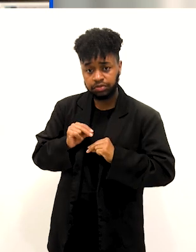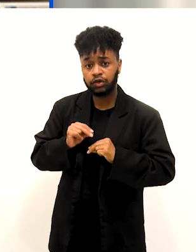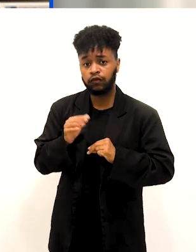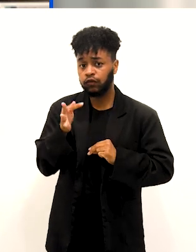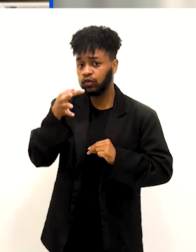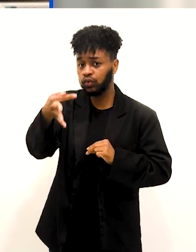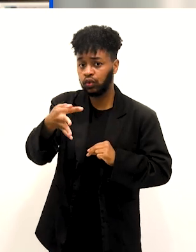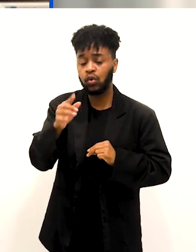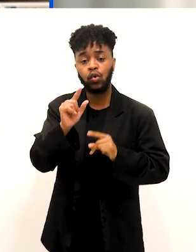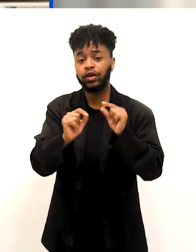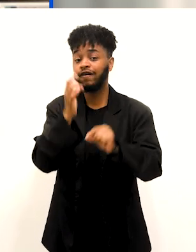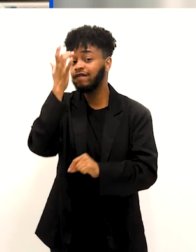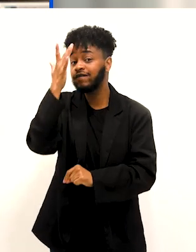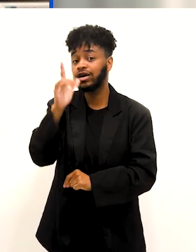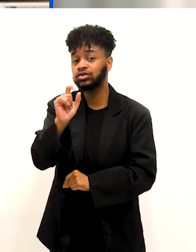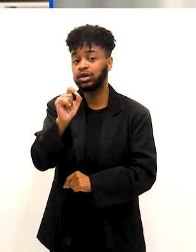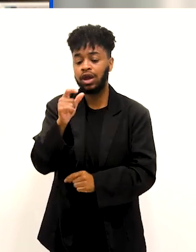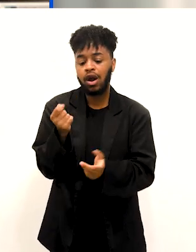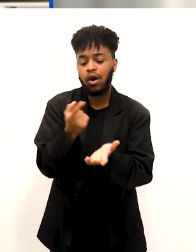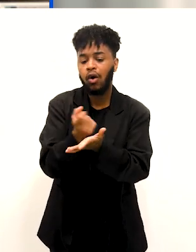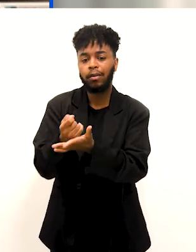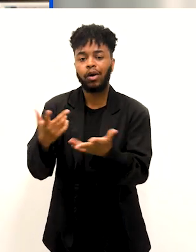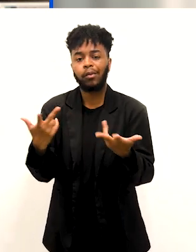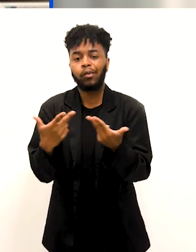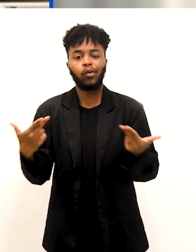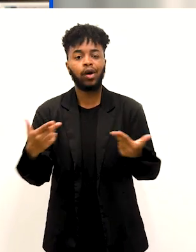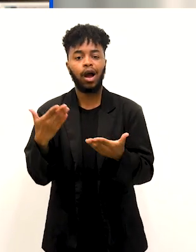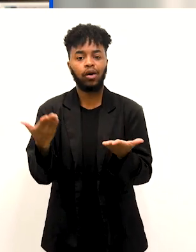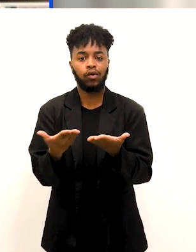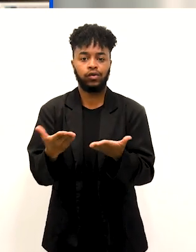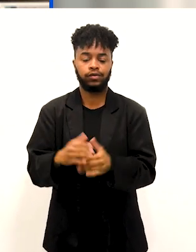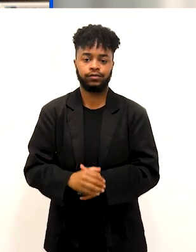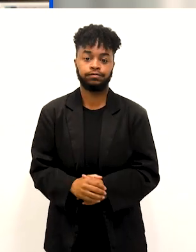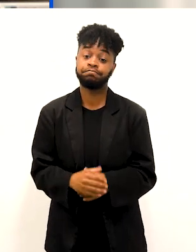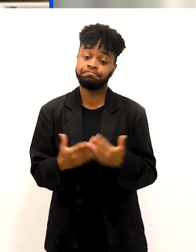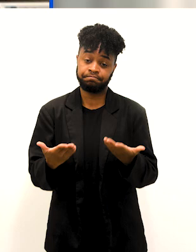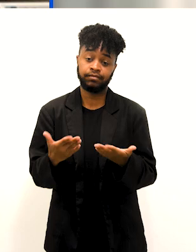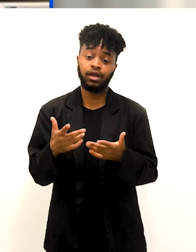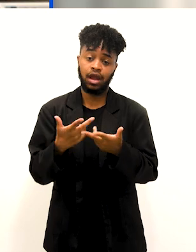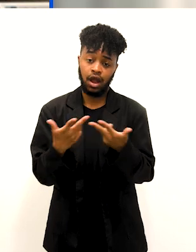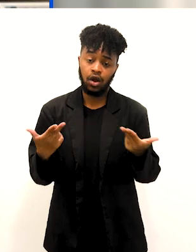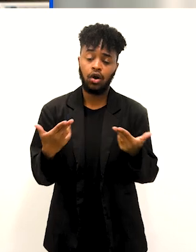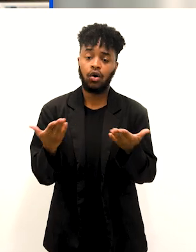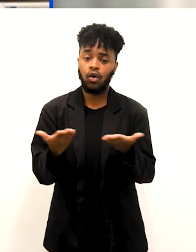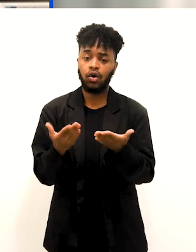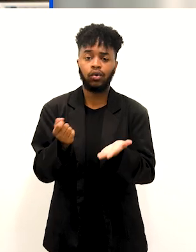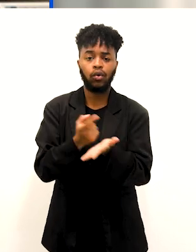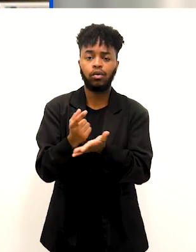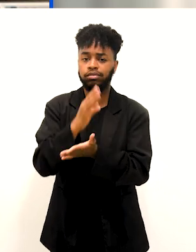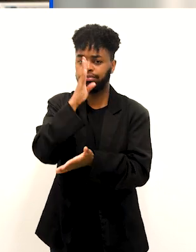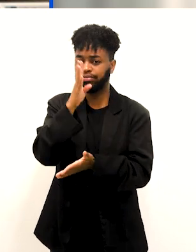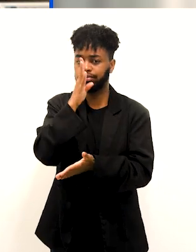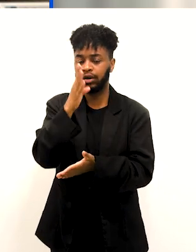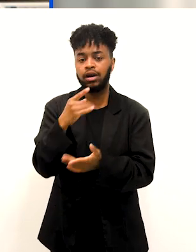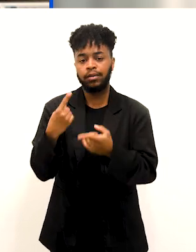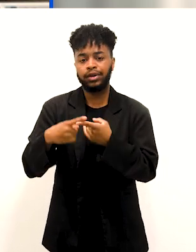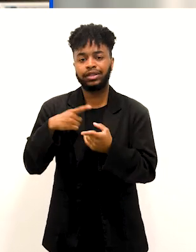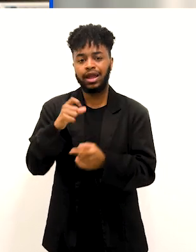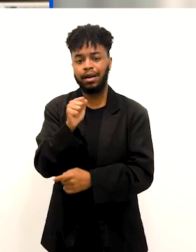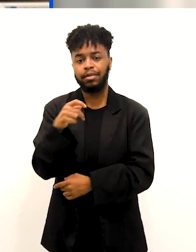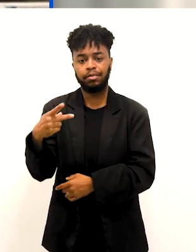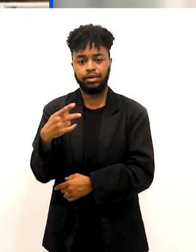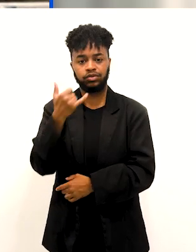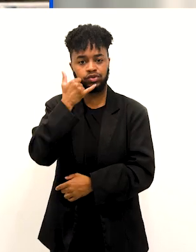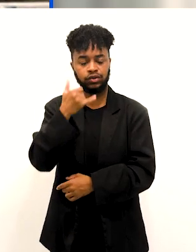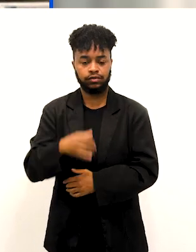a forma mais fácil de recompensa que nós temos hoje é o consumo imediato. E nunca o consumo foi tão imediato quanto agora, com compras feitas por aplicativos na